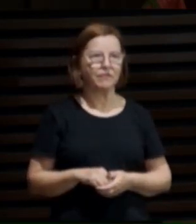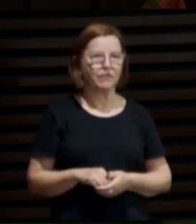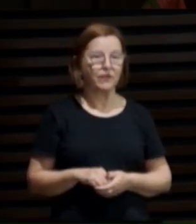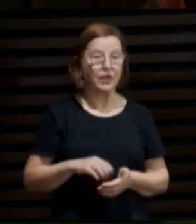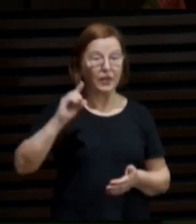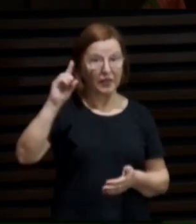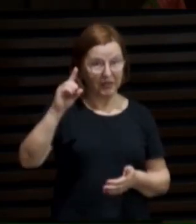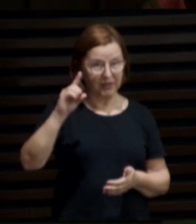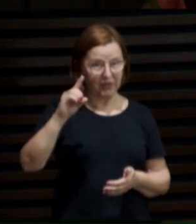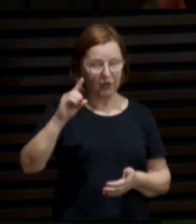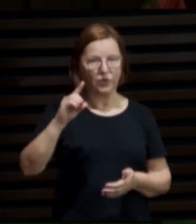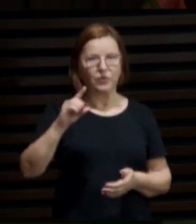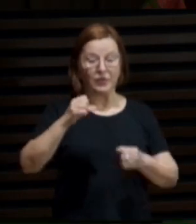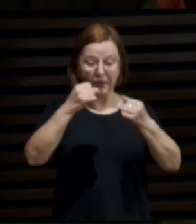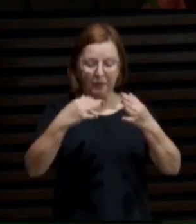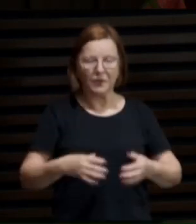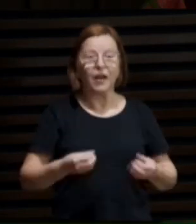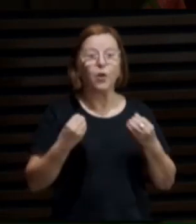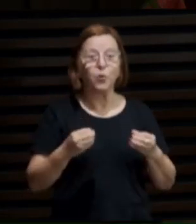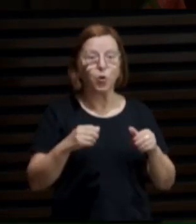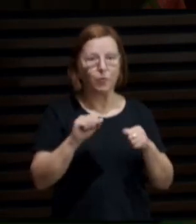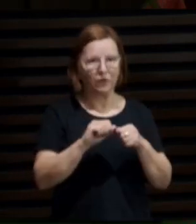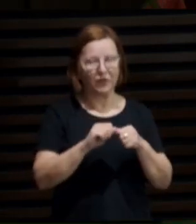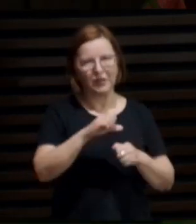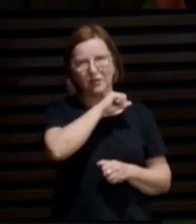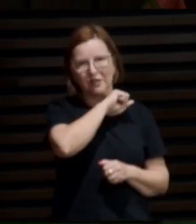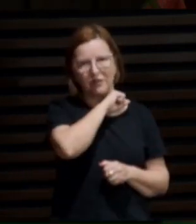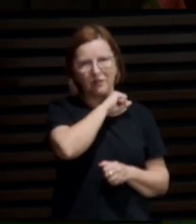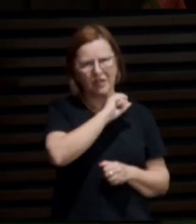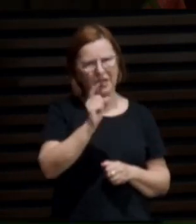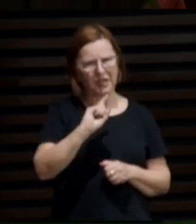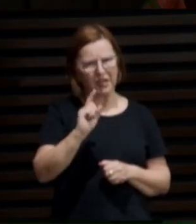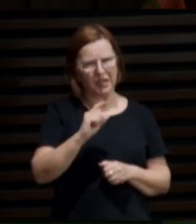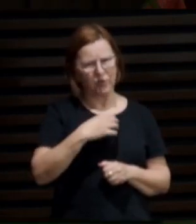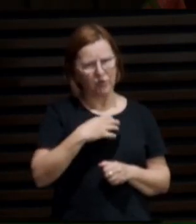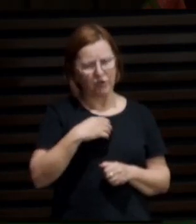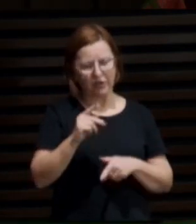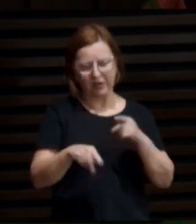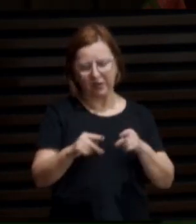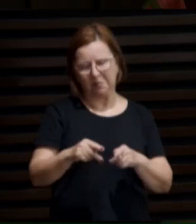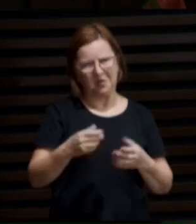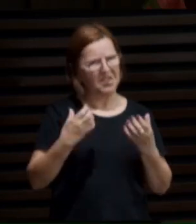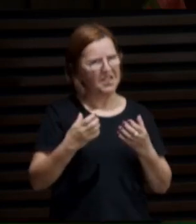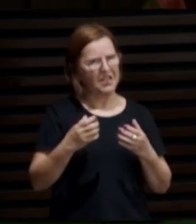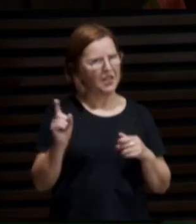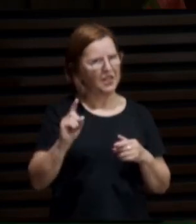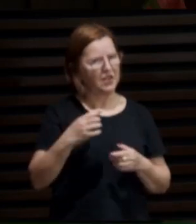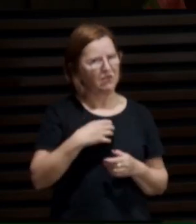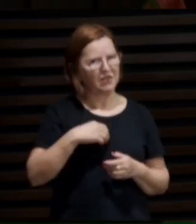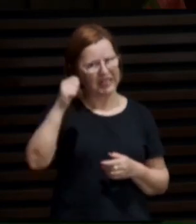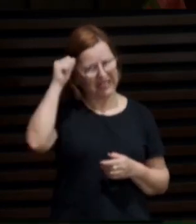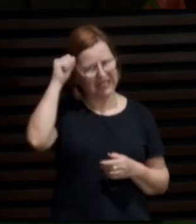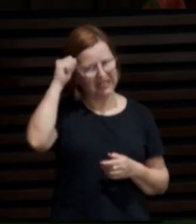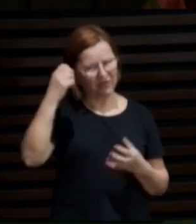ser feitas, não da maneira que o povo de Israel queria, não da maneira que Adão queria, não da maneira como